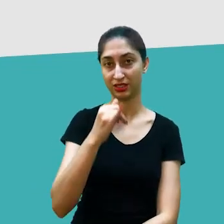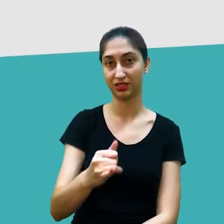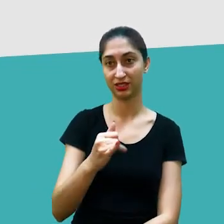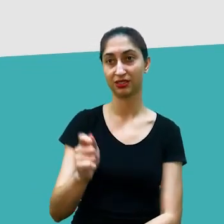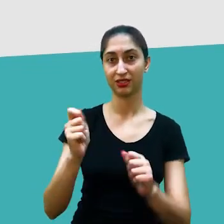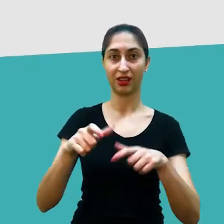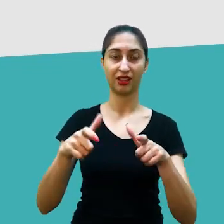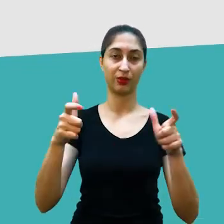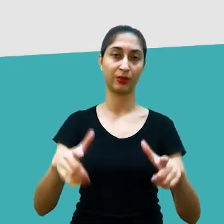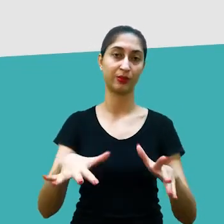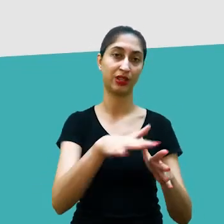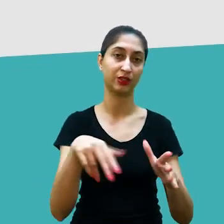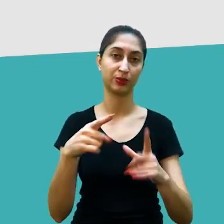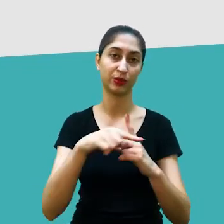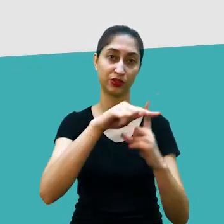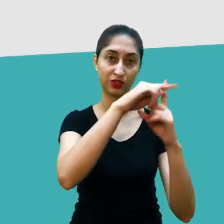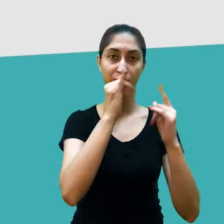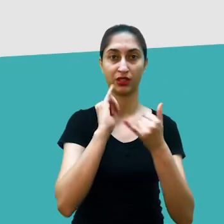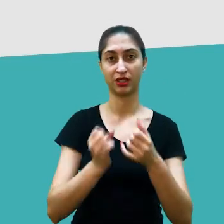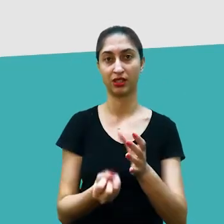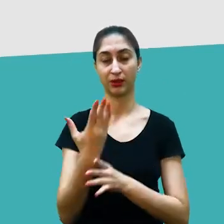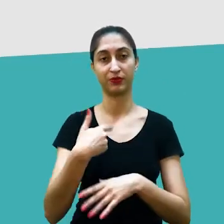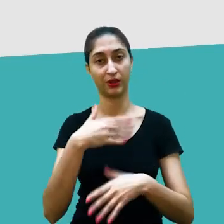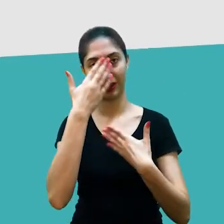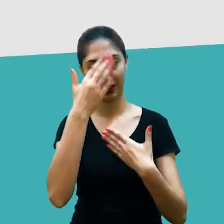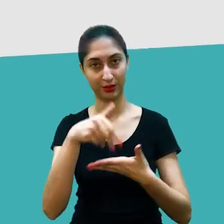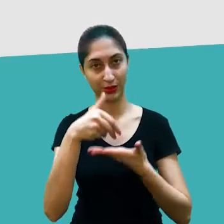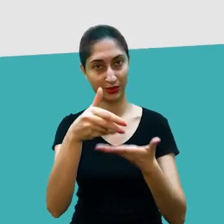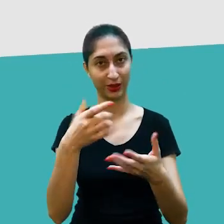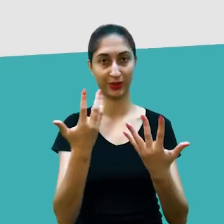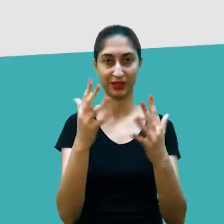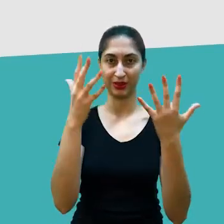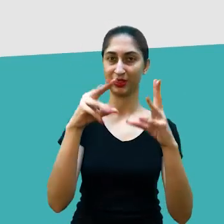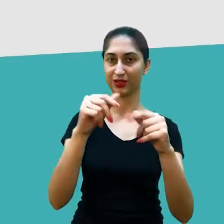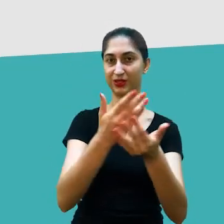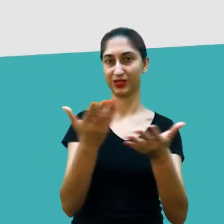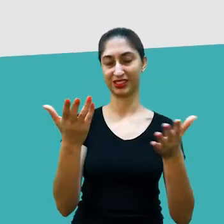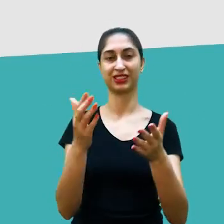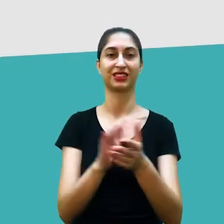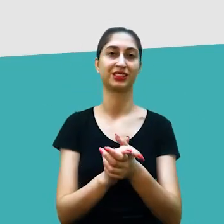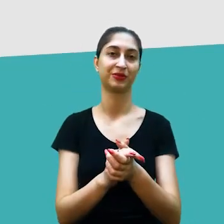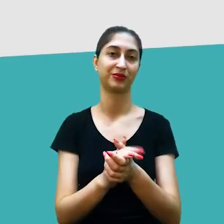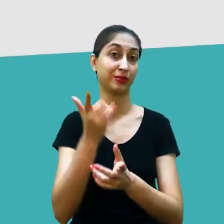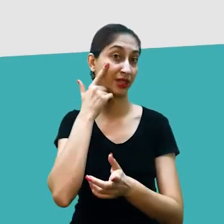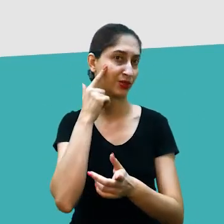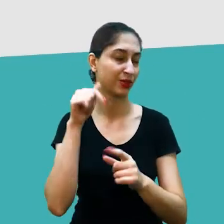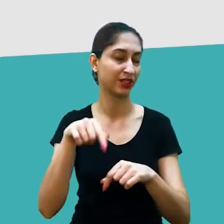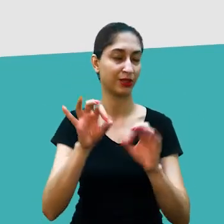criar ambientes positivos, narrativas positivas. Eu agradeço o convite, parabenizo muitíssimo todos os que